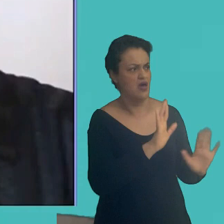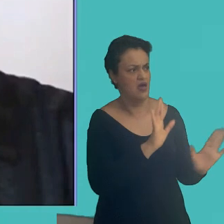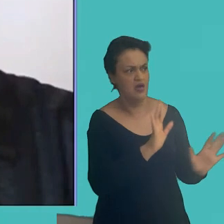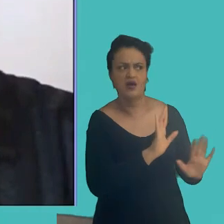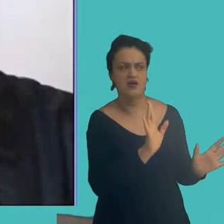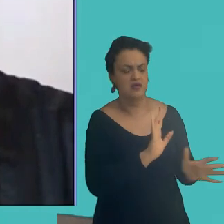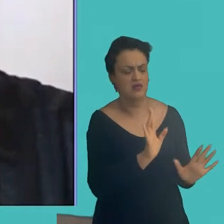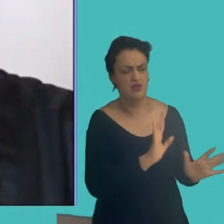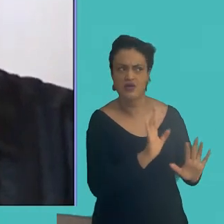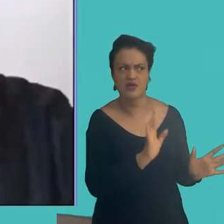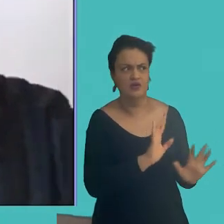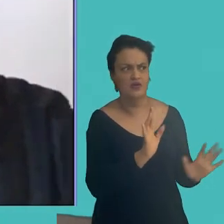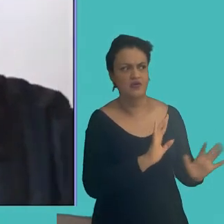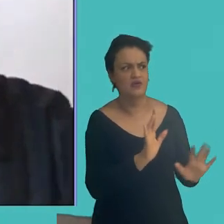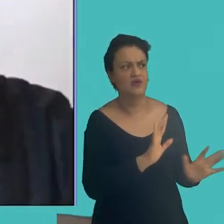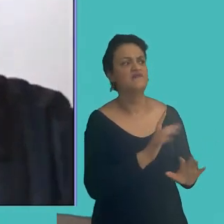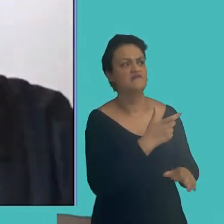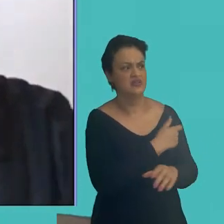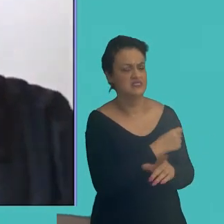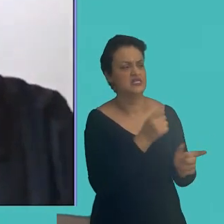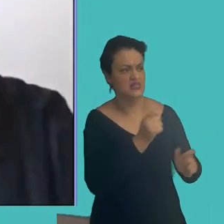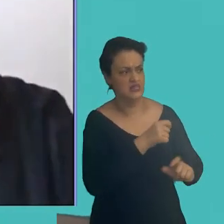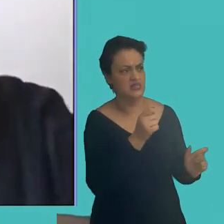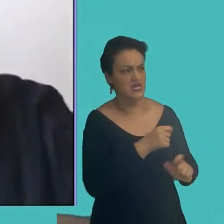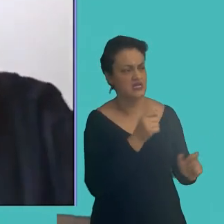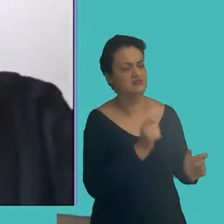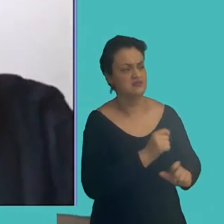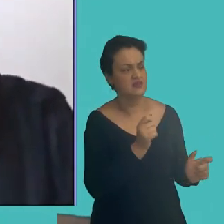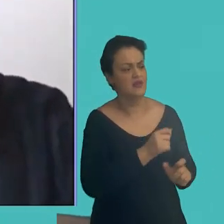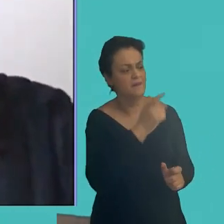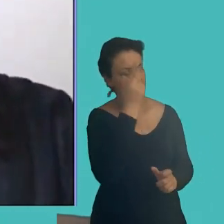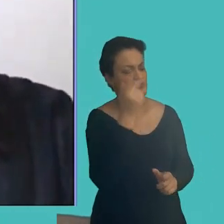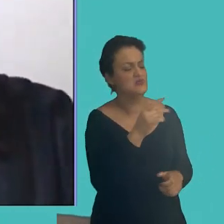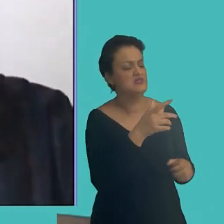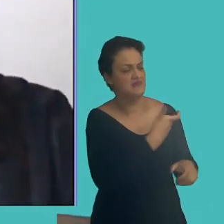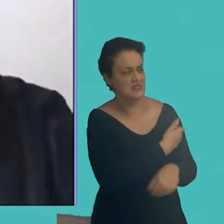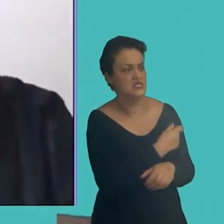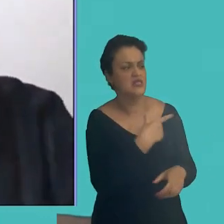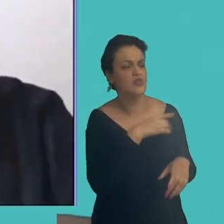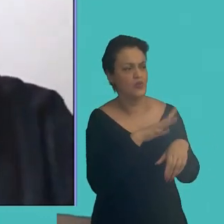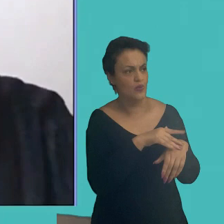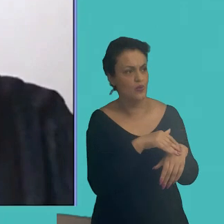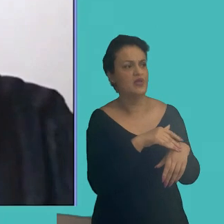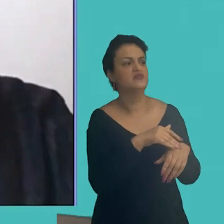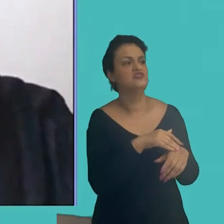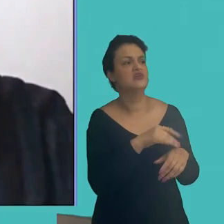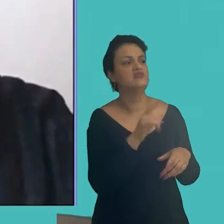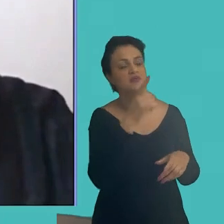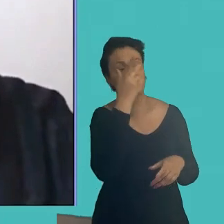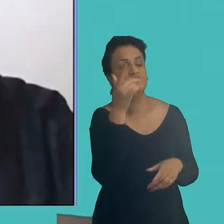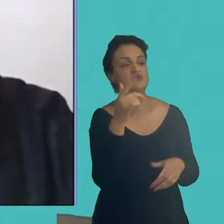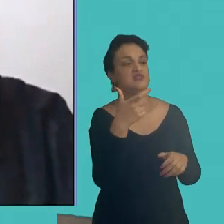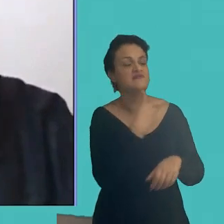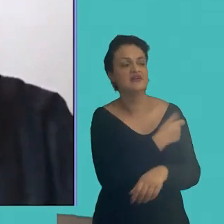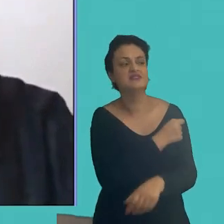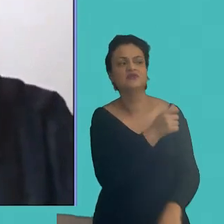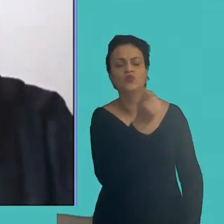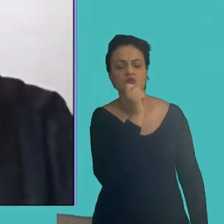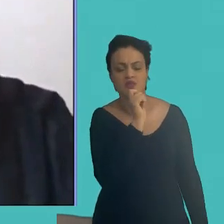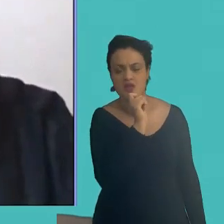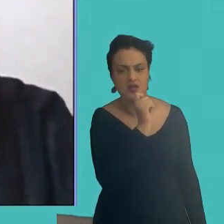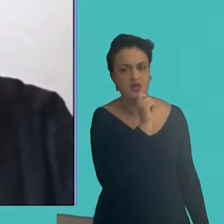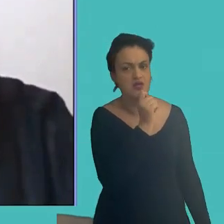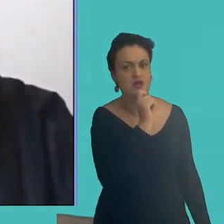Não, as vacinas funcionam. Aqueles que estão ficando muito doentes, sendo hospitalizados, são aqueles que não estão vacinados. Se você